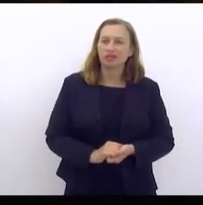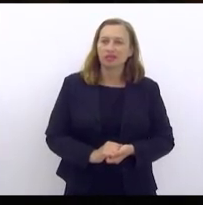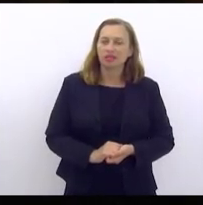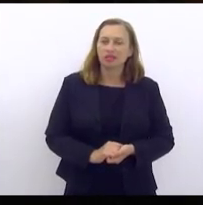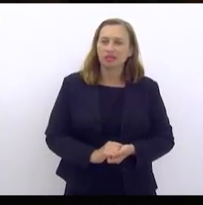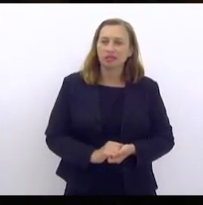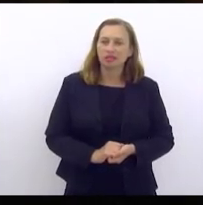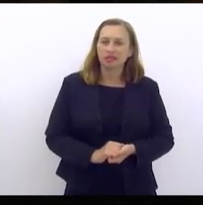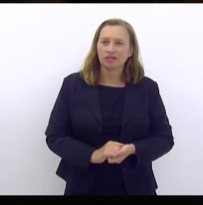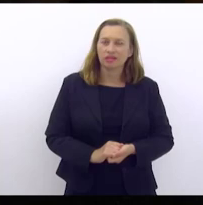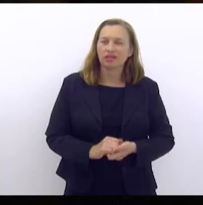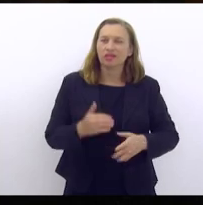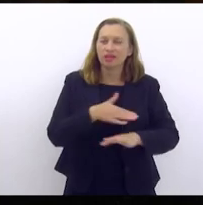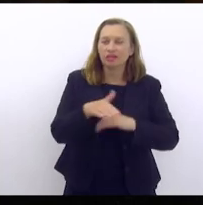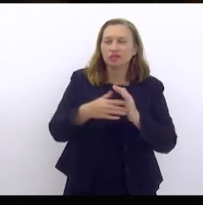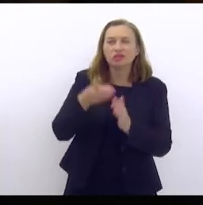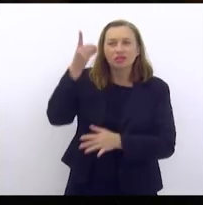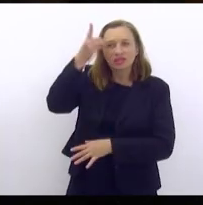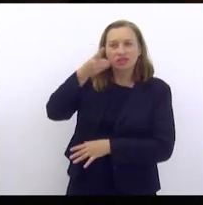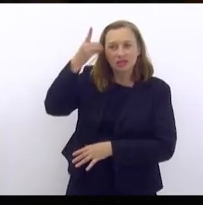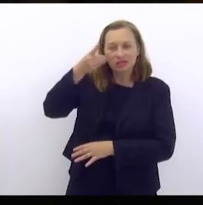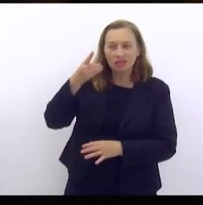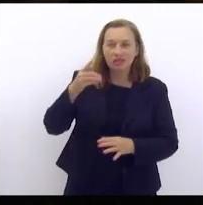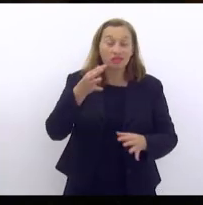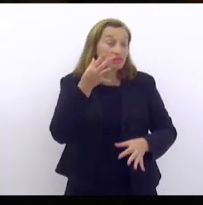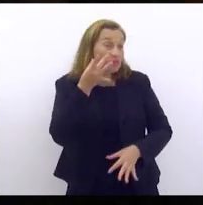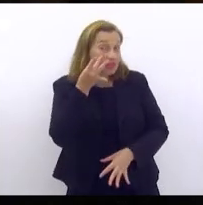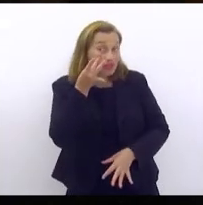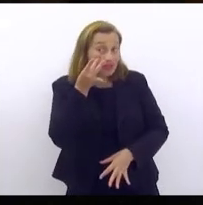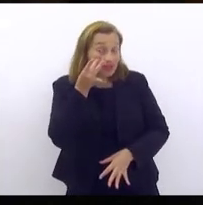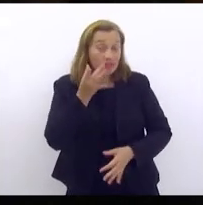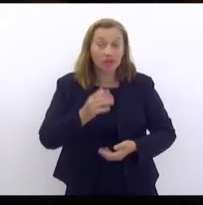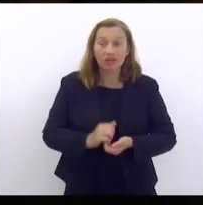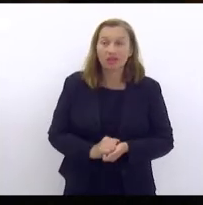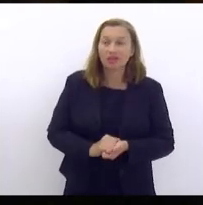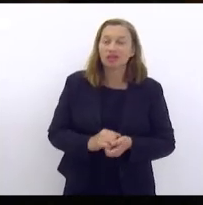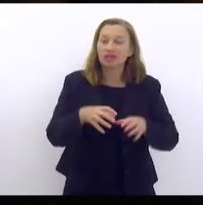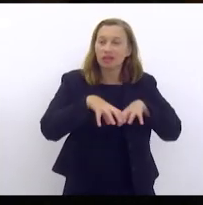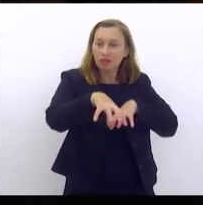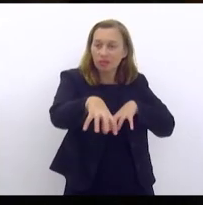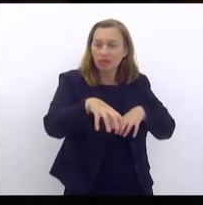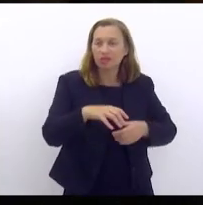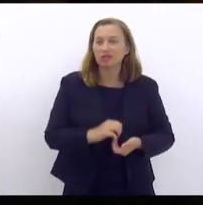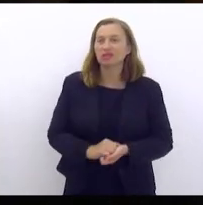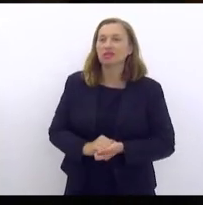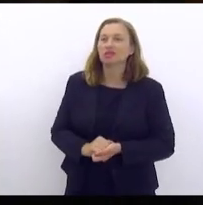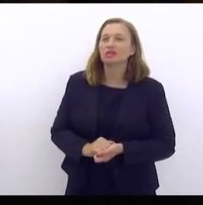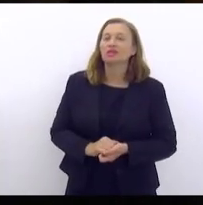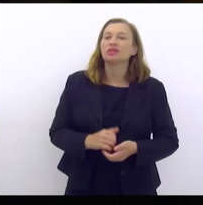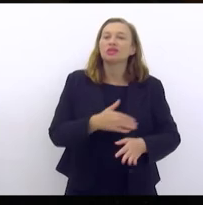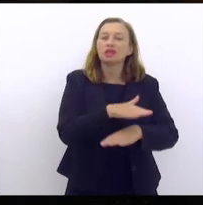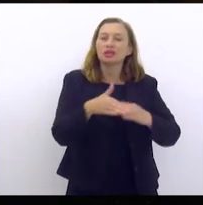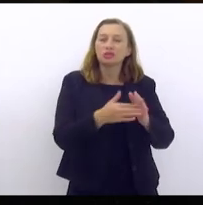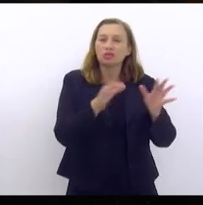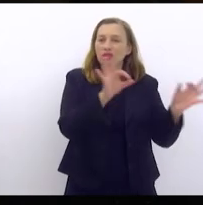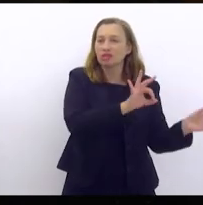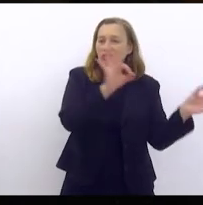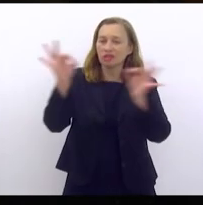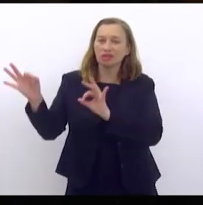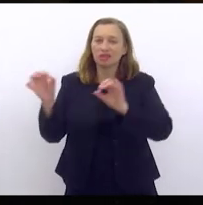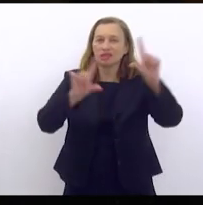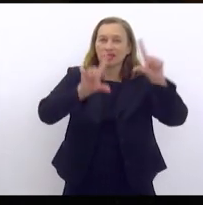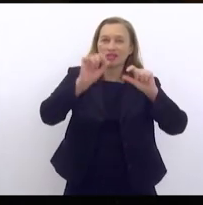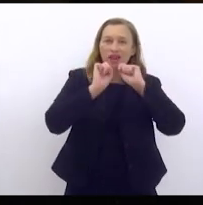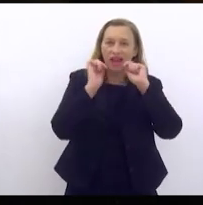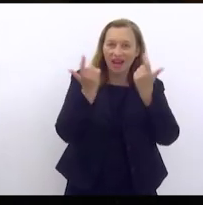desculpe, senhoras e senhores deputados que nos assistem presencialmente ou de forma remota, senhoras e senhores telespectadores da TV